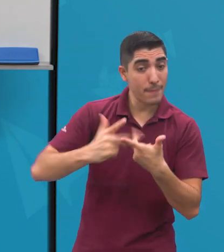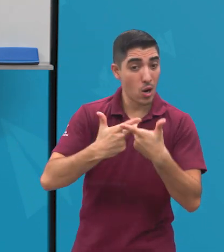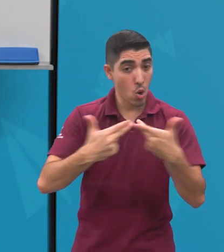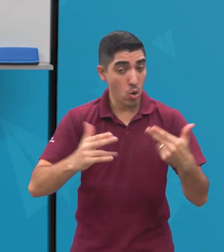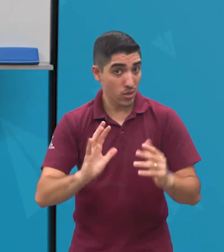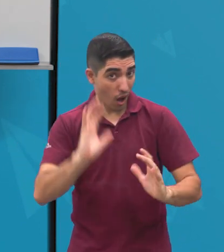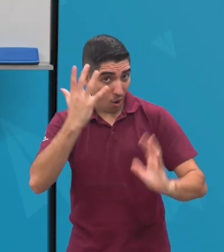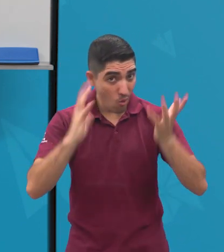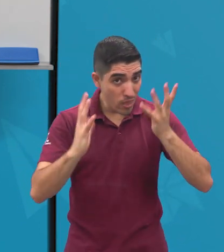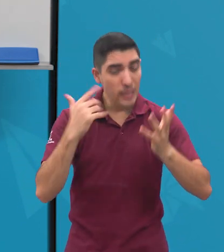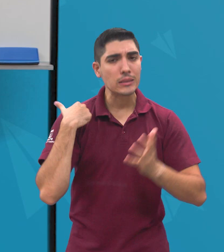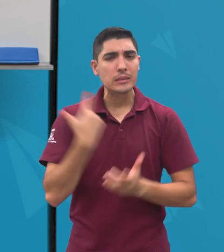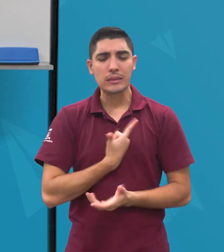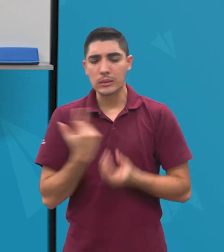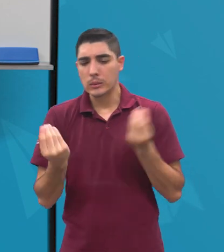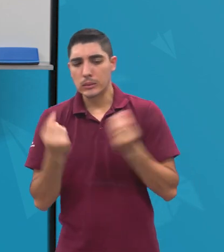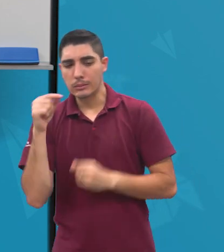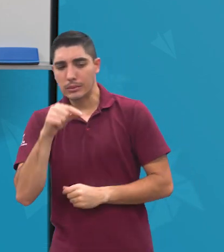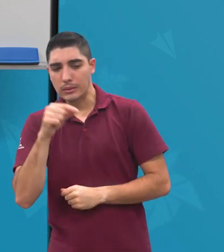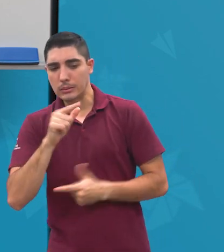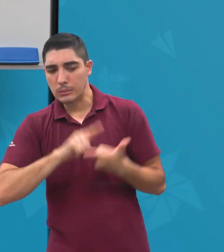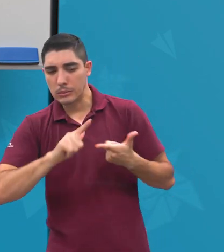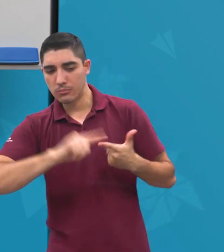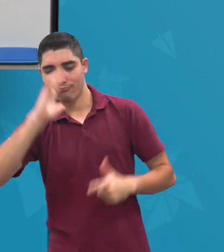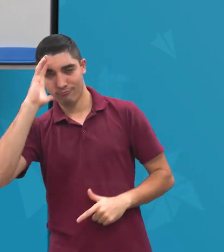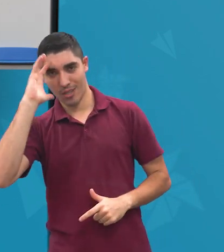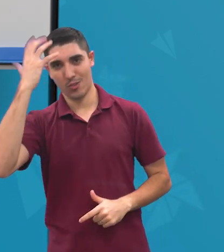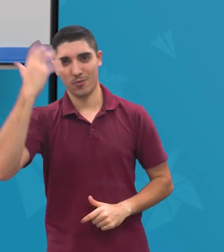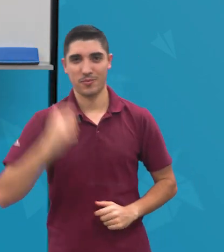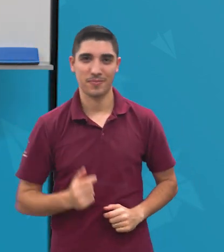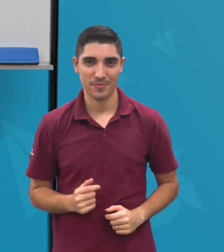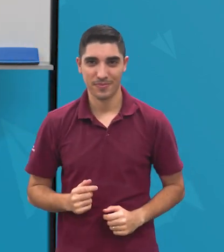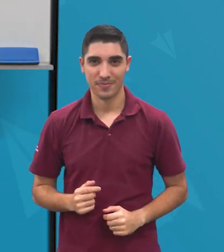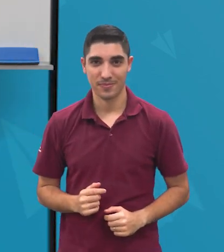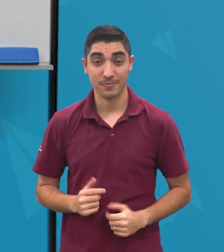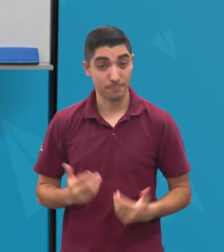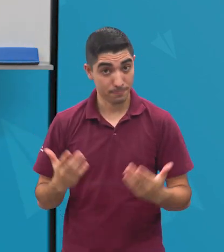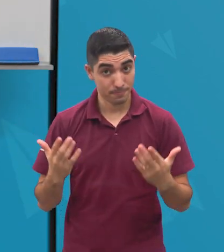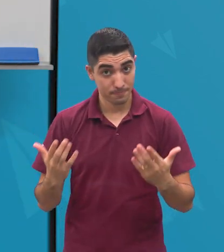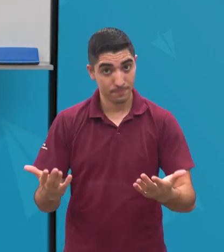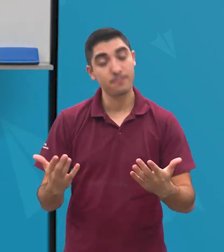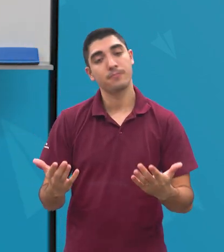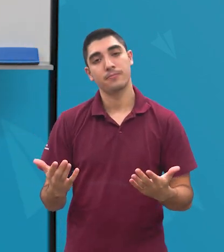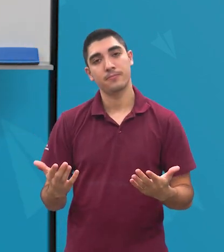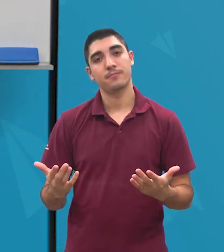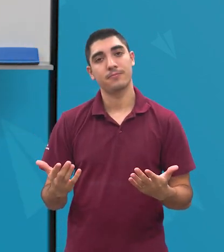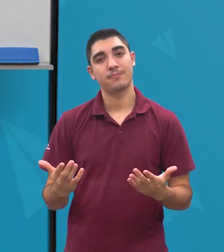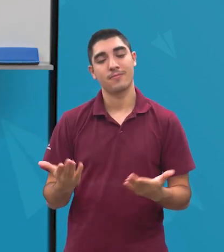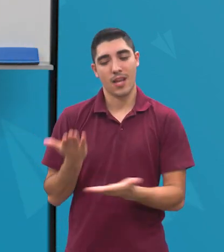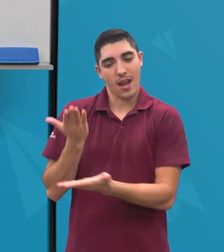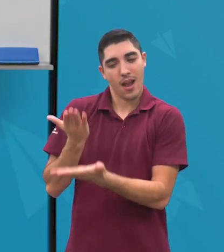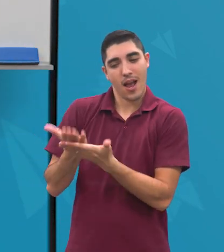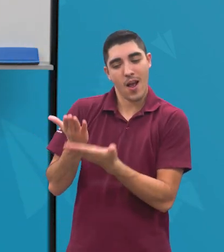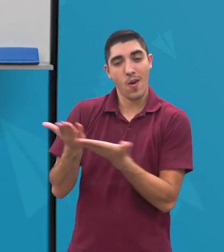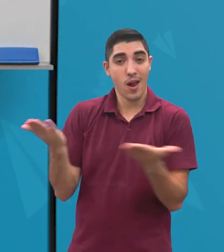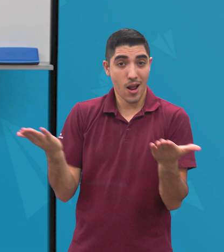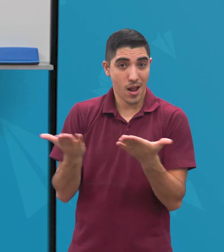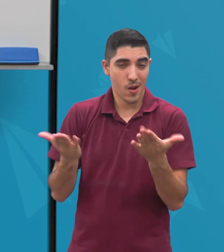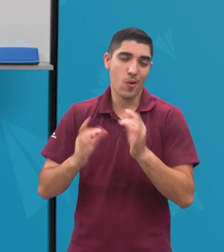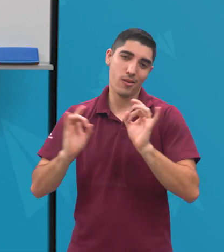as nossas angústias e por aí vai. Com esse comentário, eu